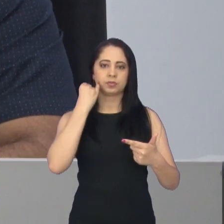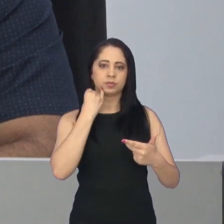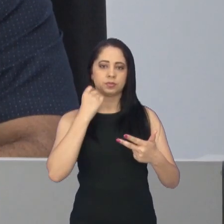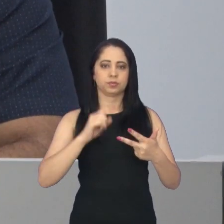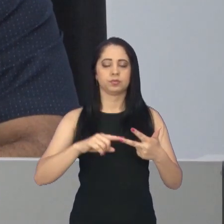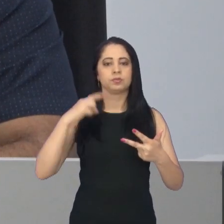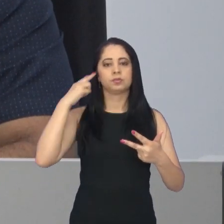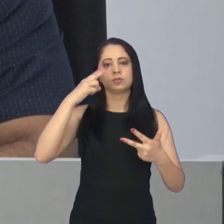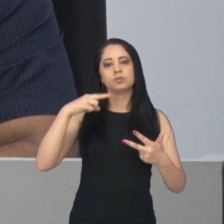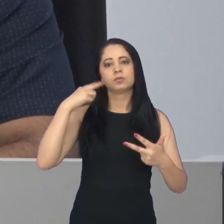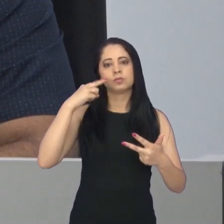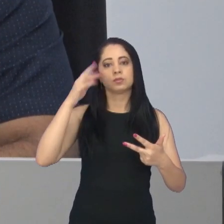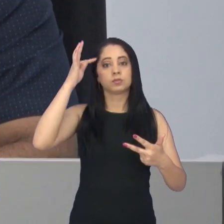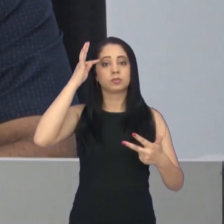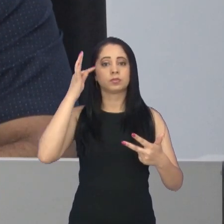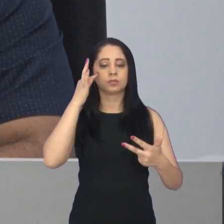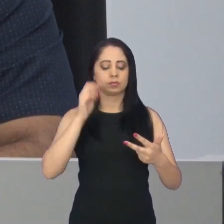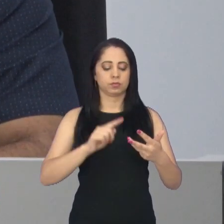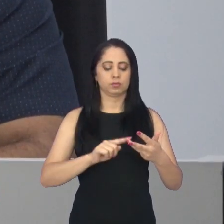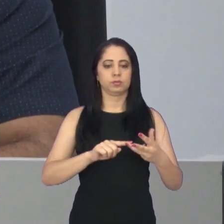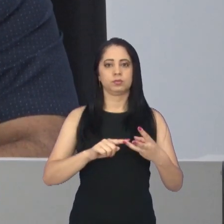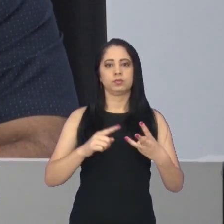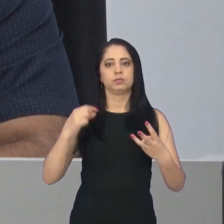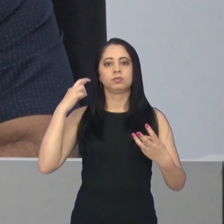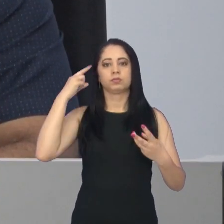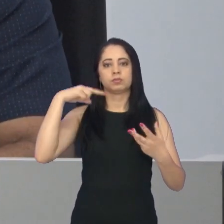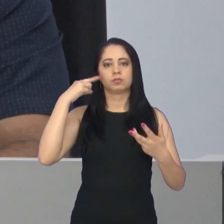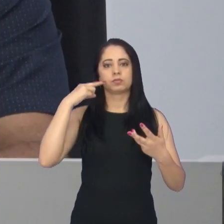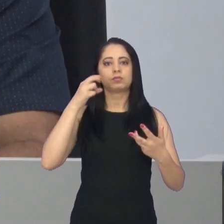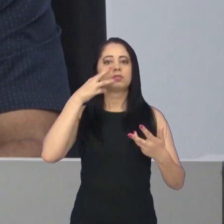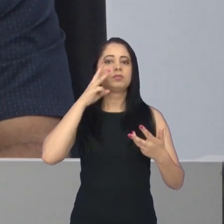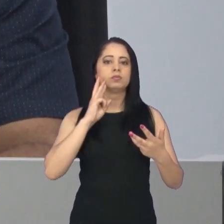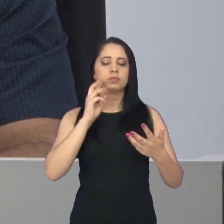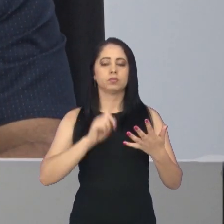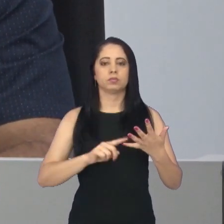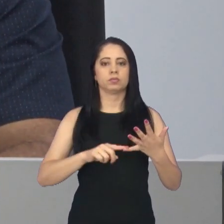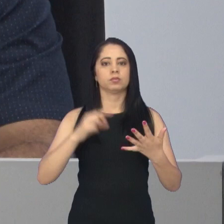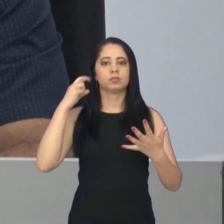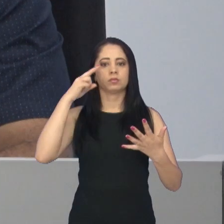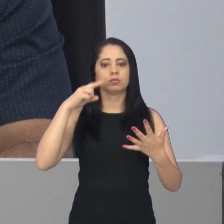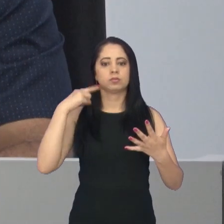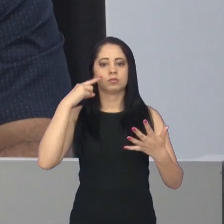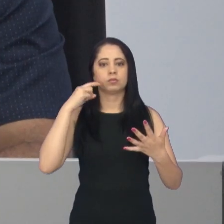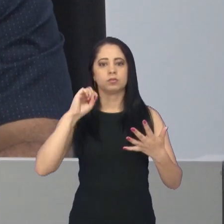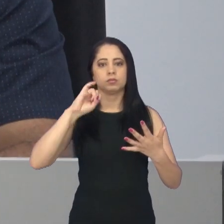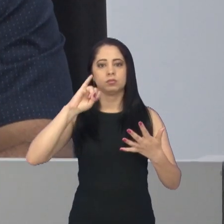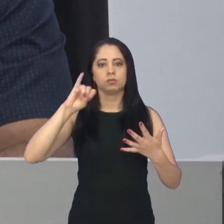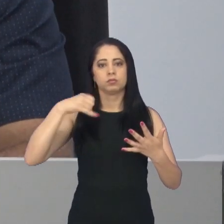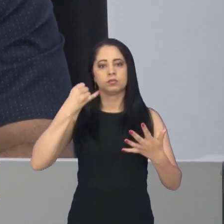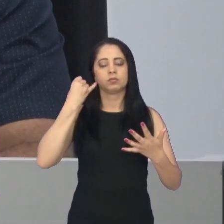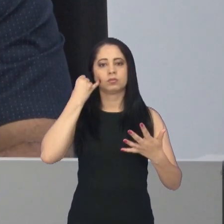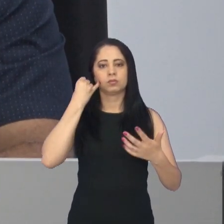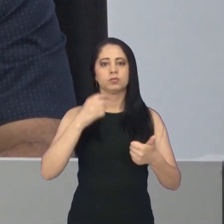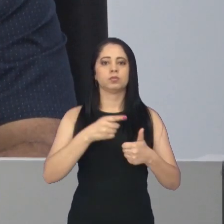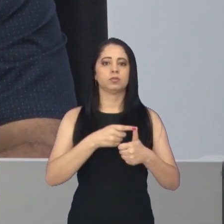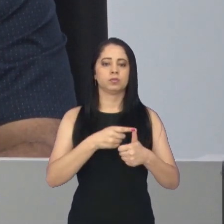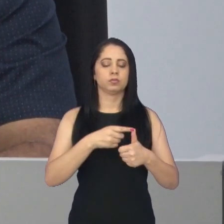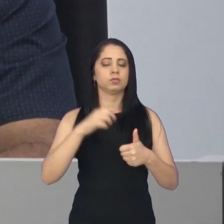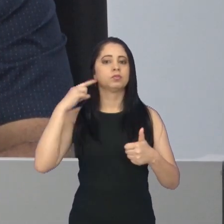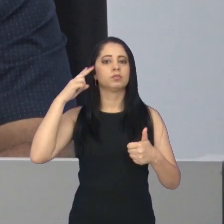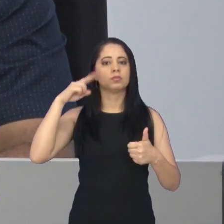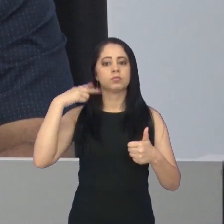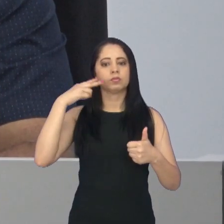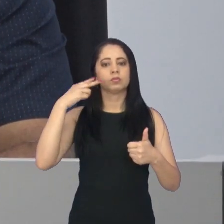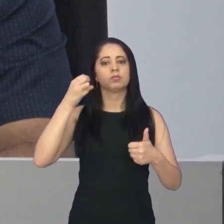Luiz, vereador Tomás Henrique, vereador Walter Hayashi, vereador Juvenil Silvério,